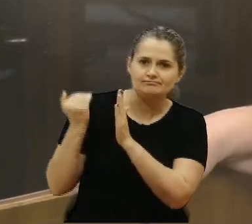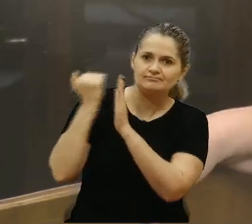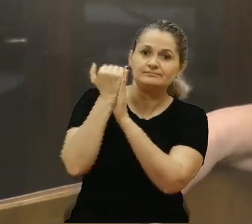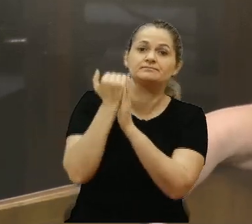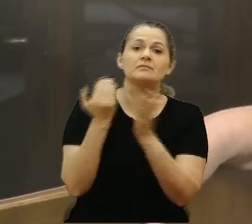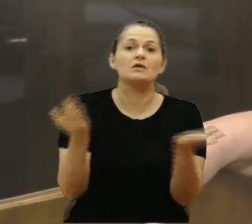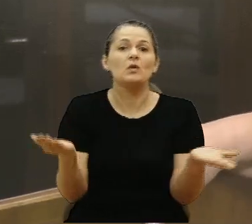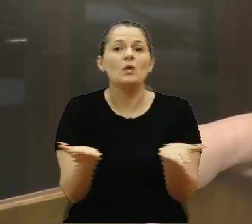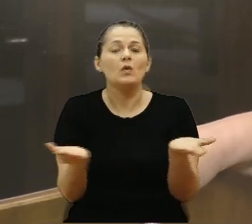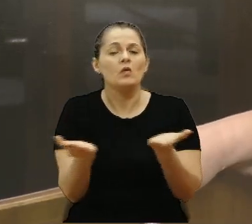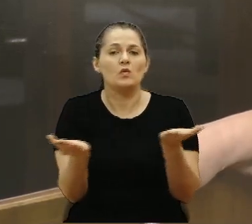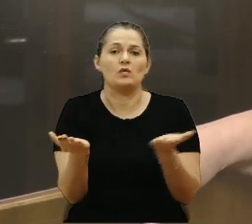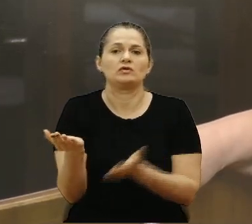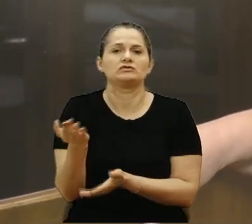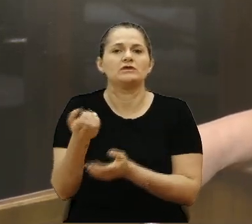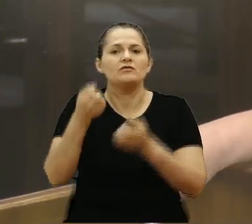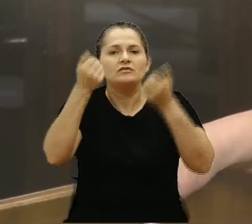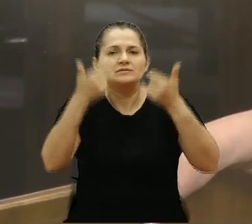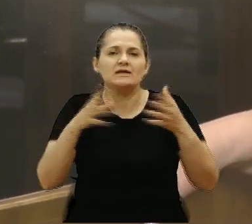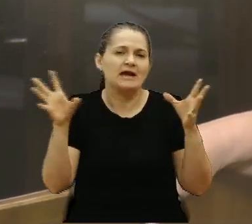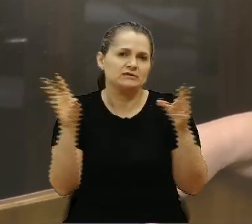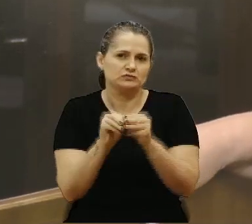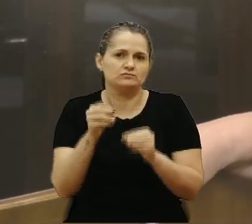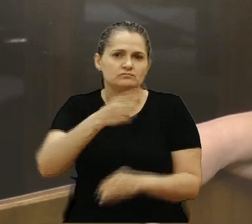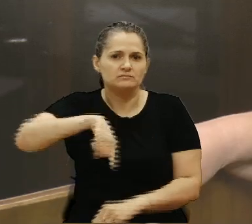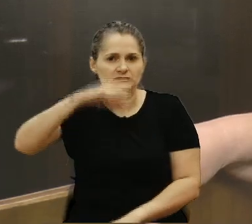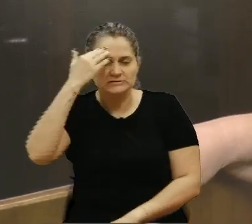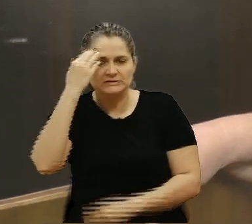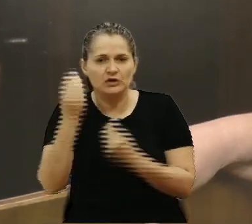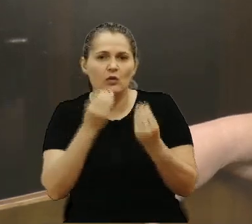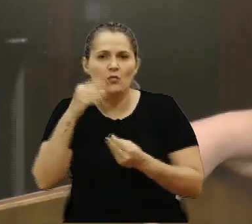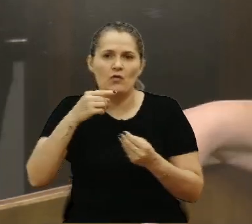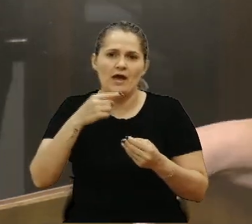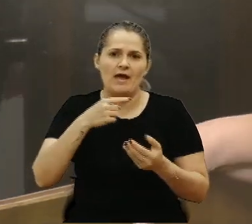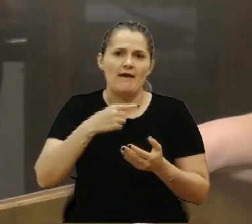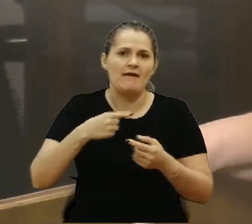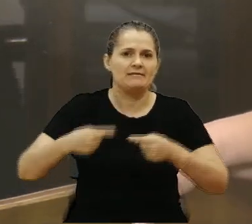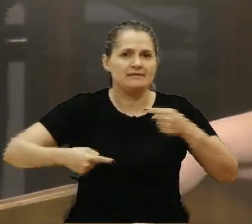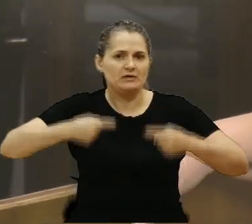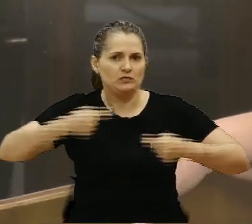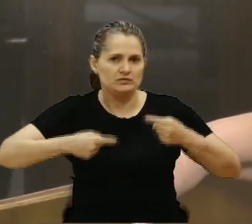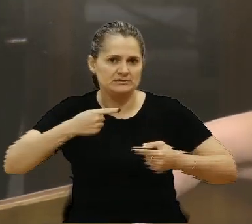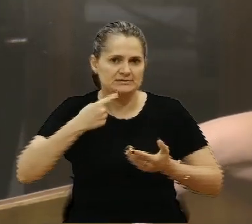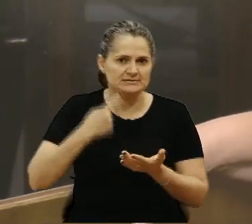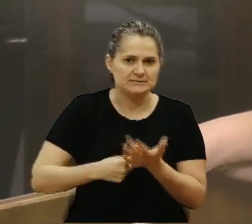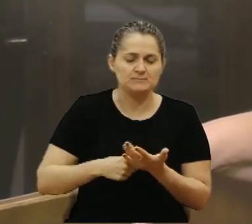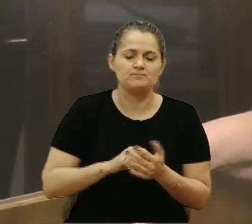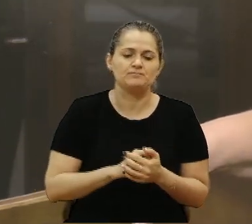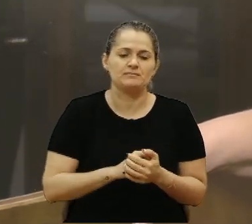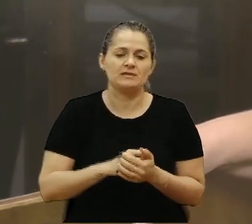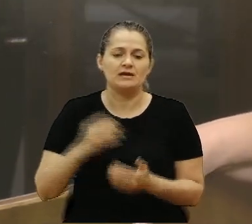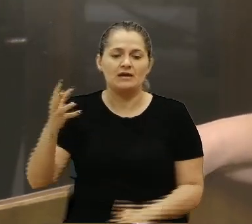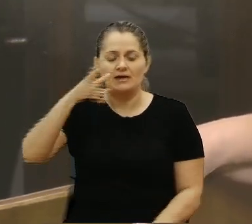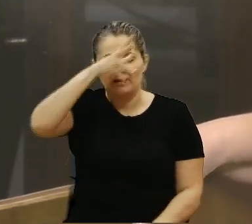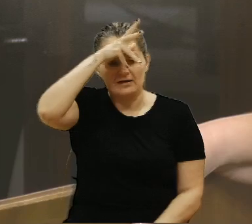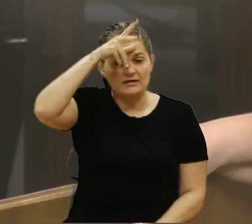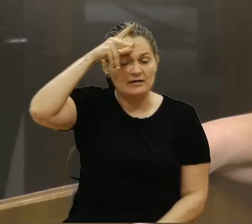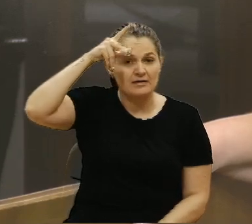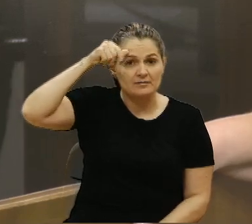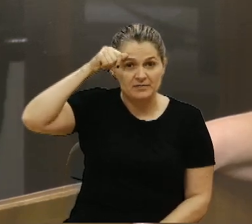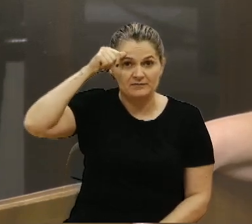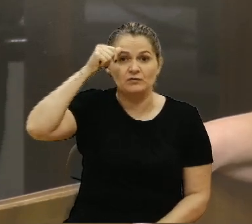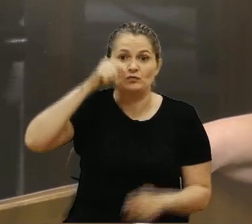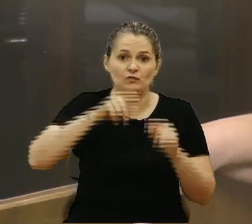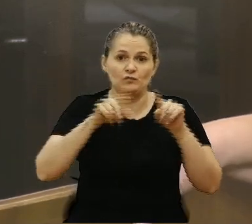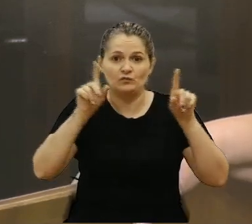em andamento as nossas negociações. Os servidores de Caxias do Sul, todos eles fazem parte do regime jurídico único estatutário, os